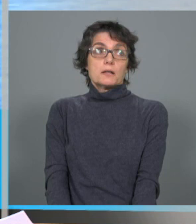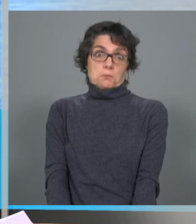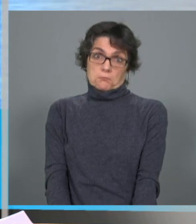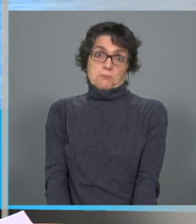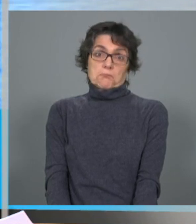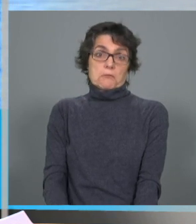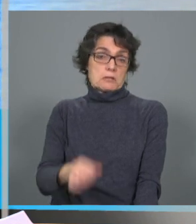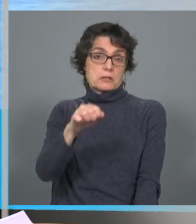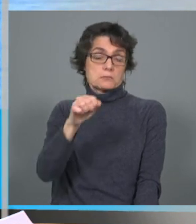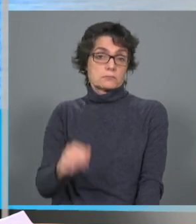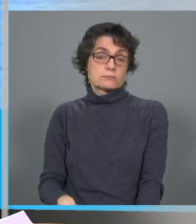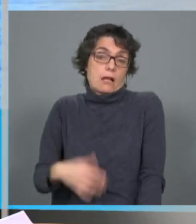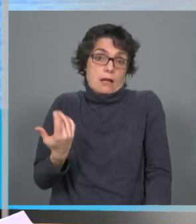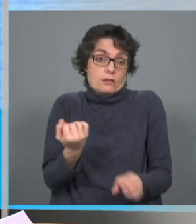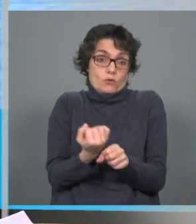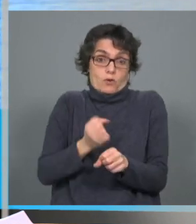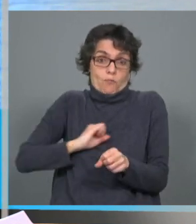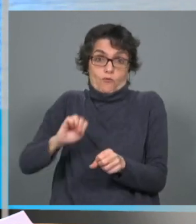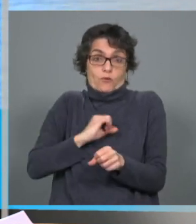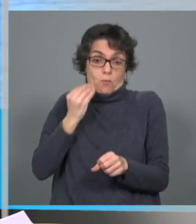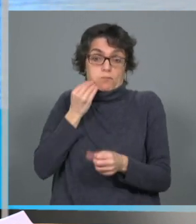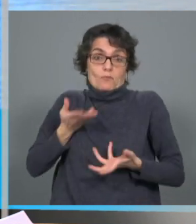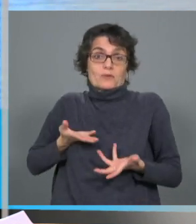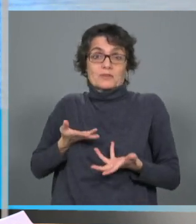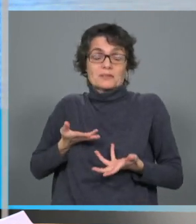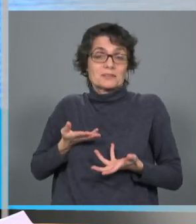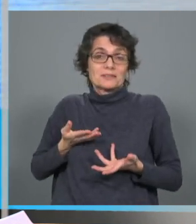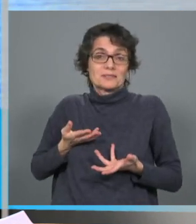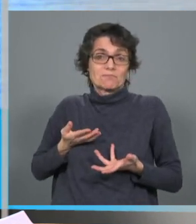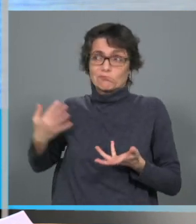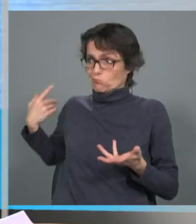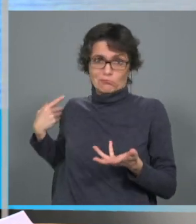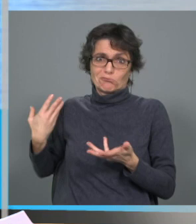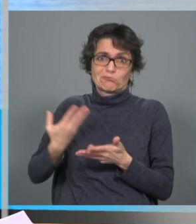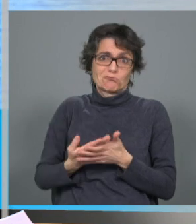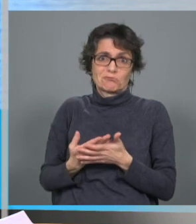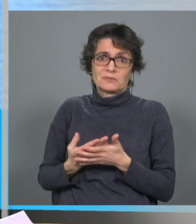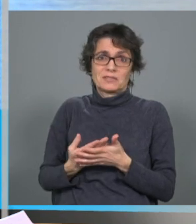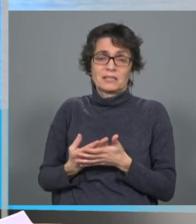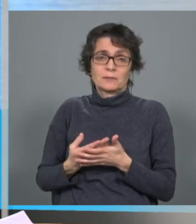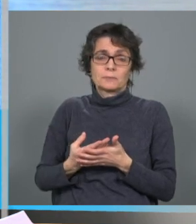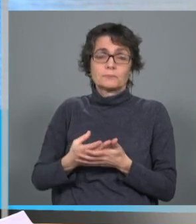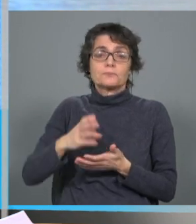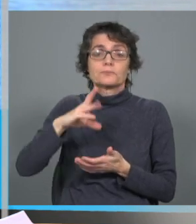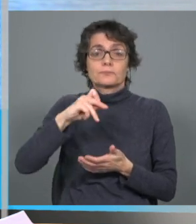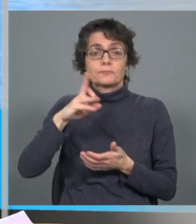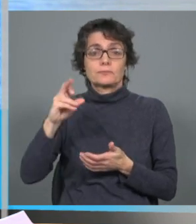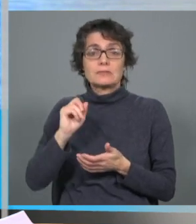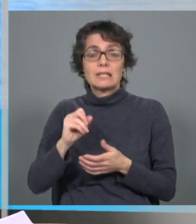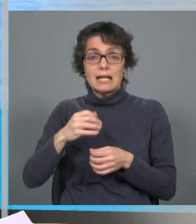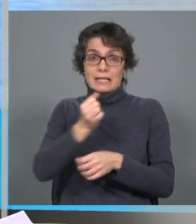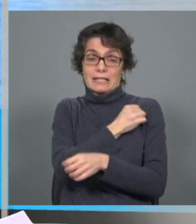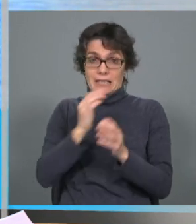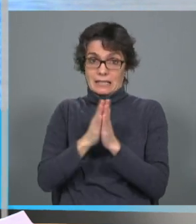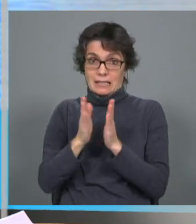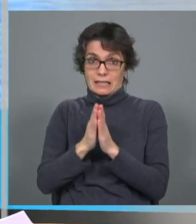primeira hora, a função da Cáritas, de qualquer Cáritas diocesana. Quer dizer, as Cáritas diocesanas são autónomas,